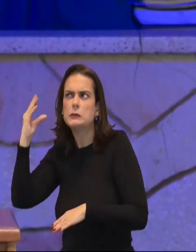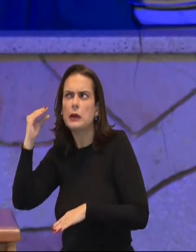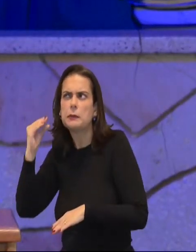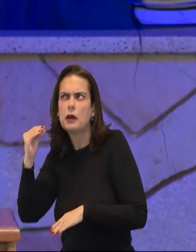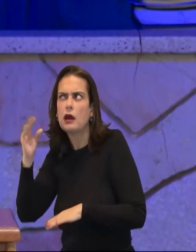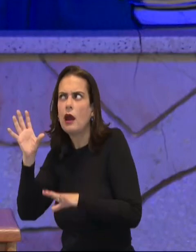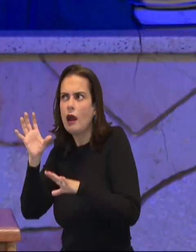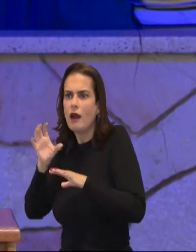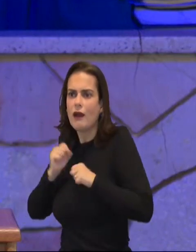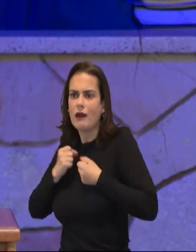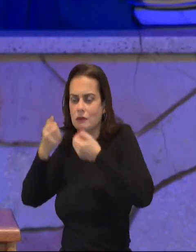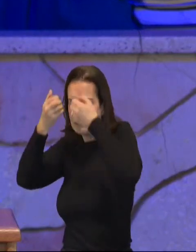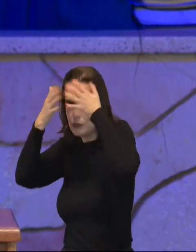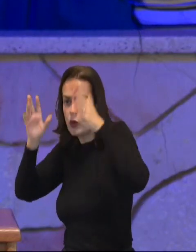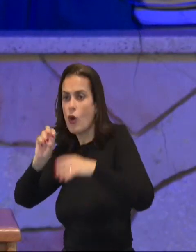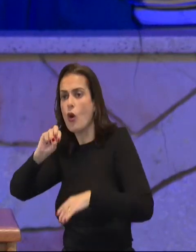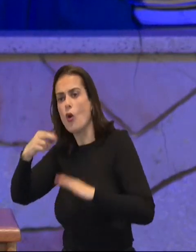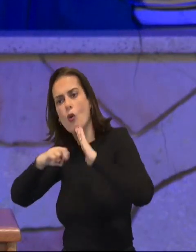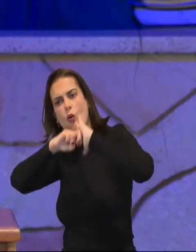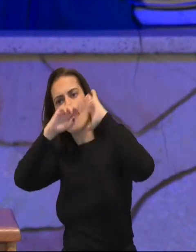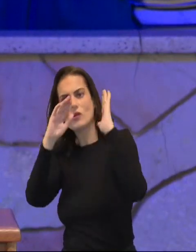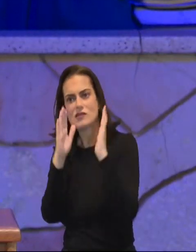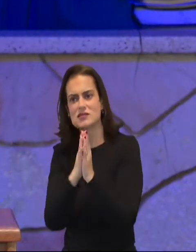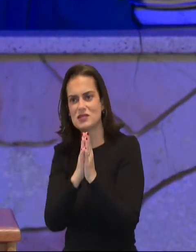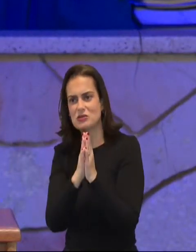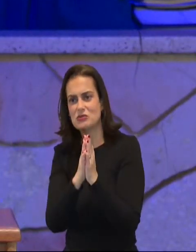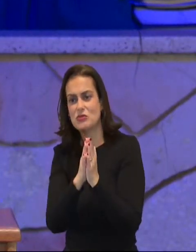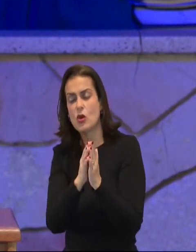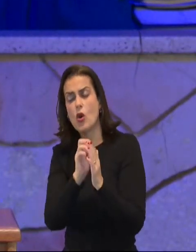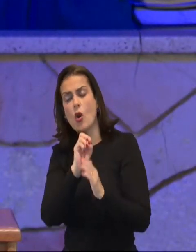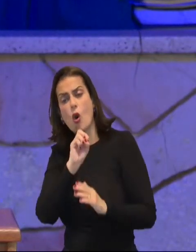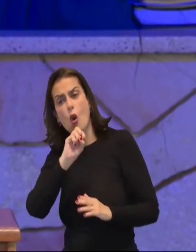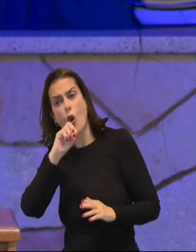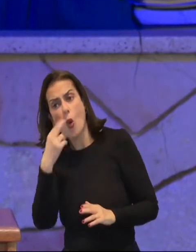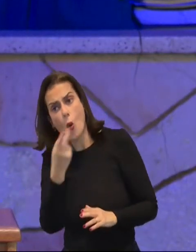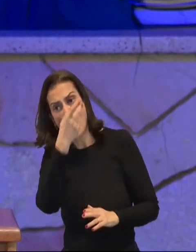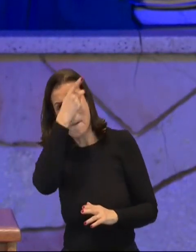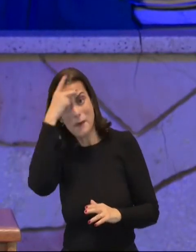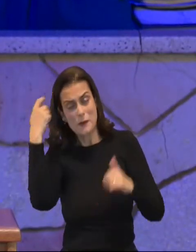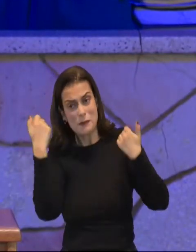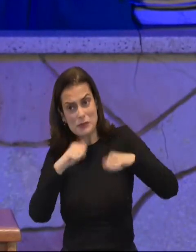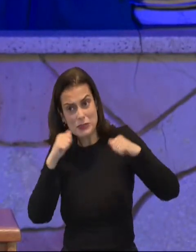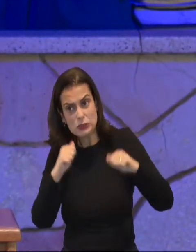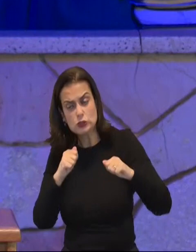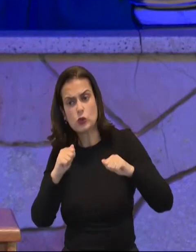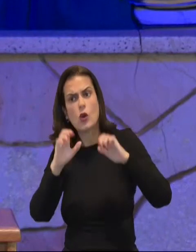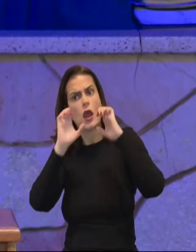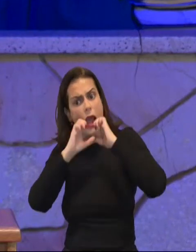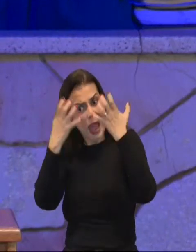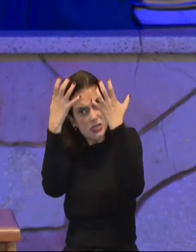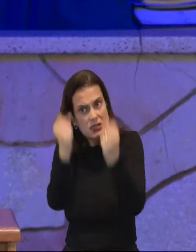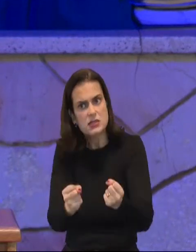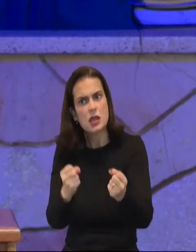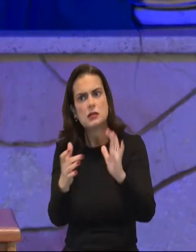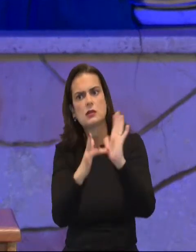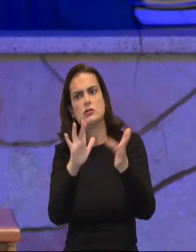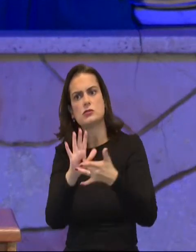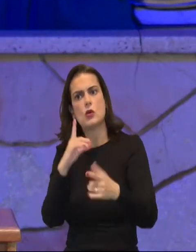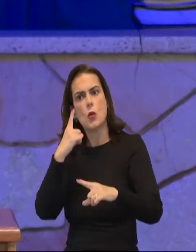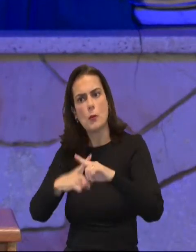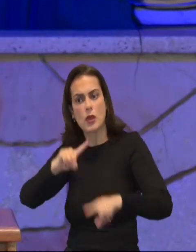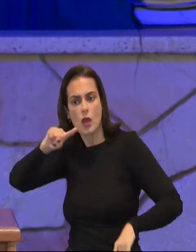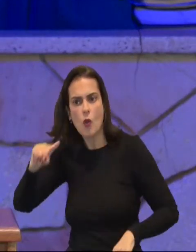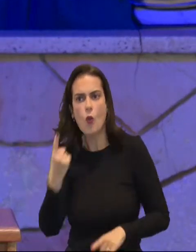seu ouvido, com uma oração de alguém. Ou se alguém precisou gritar mais forte no seu ouvido, dizendo aceita Jesus, porque é o